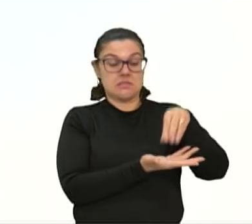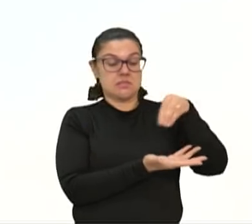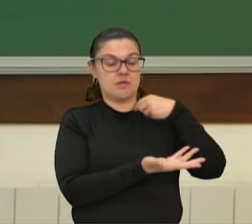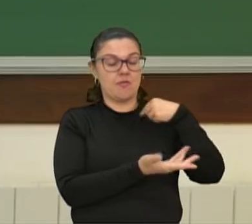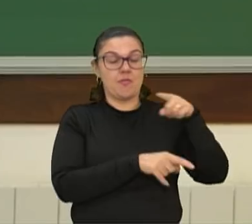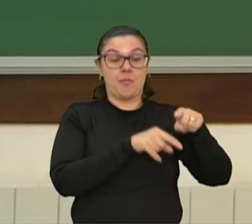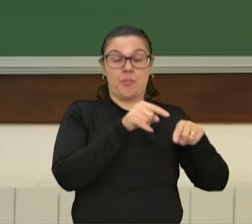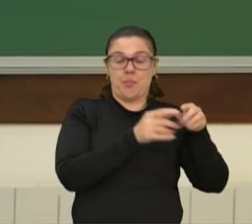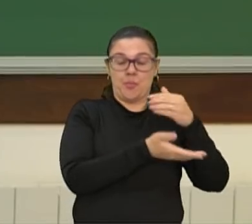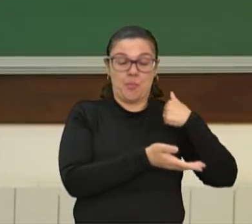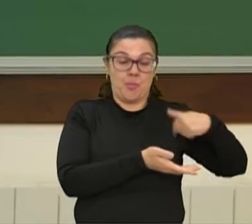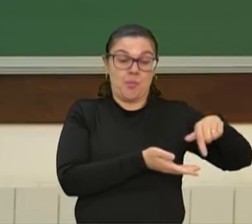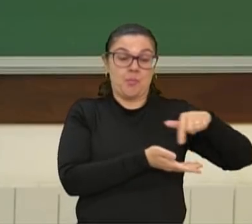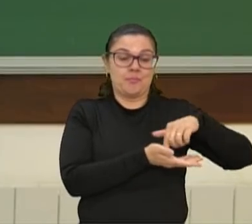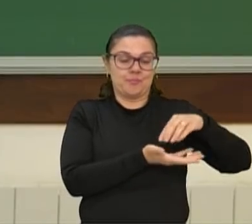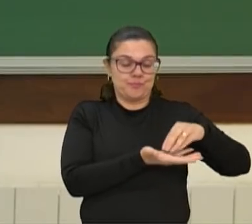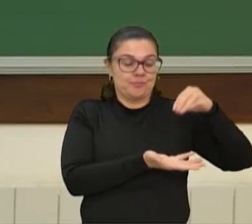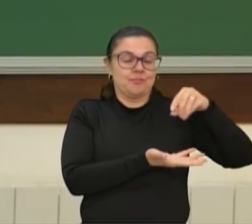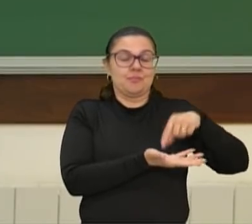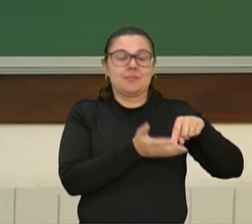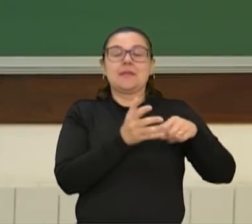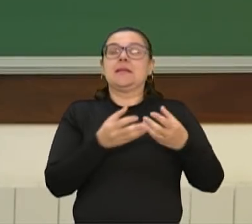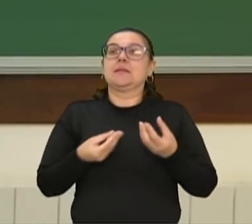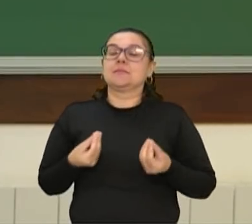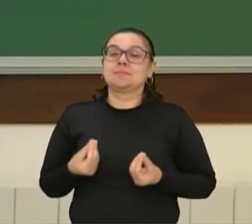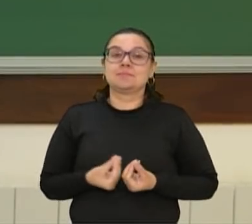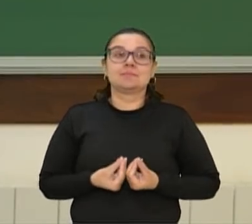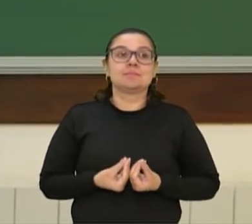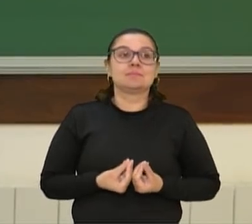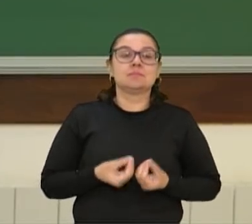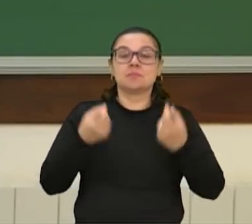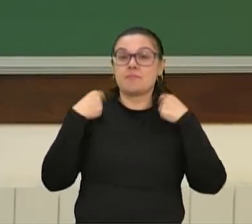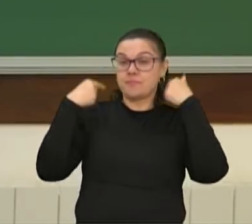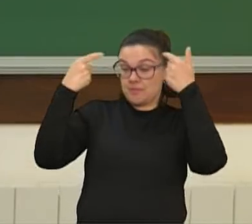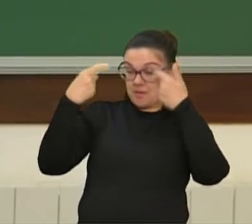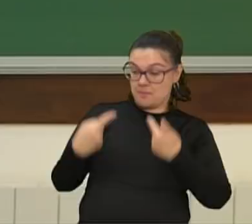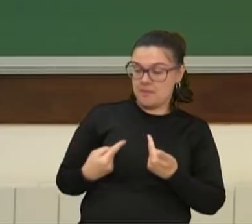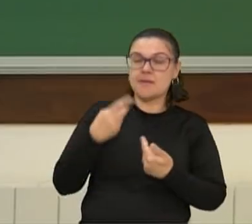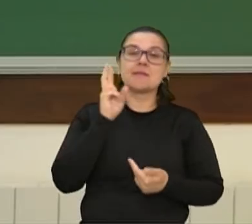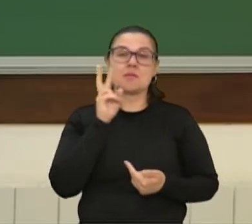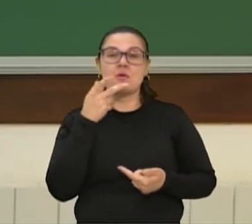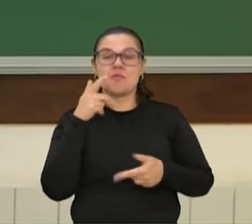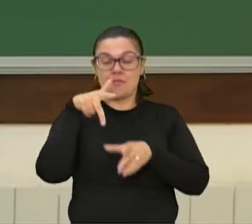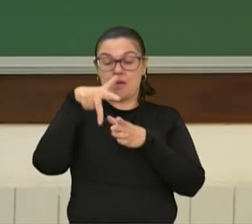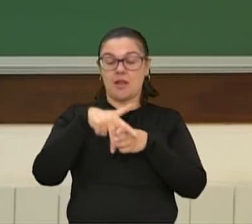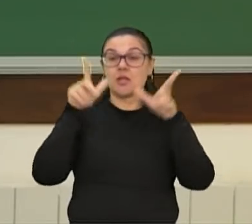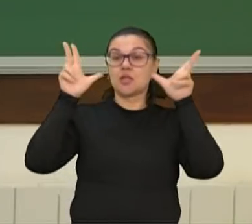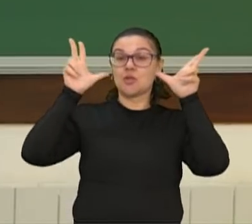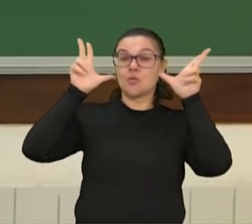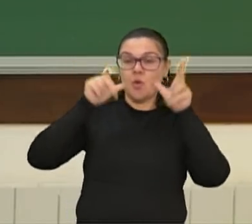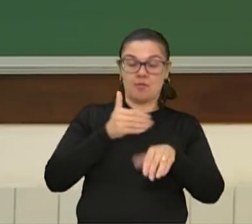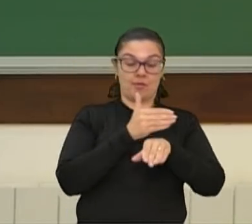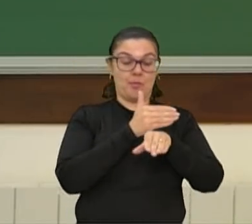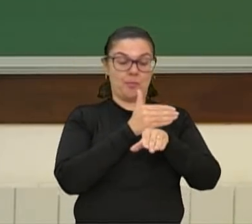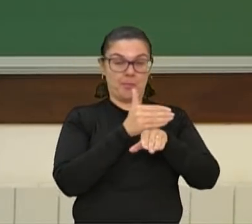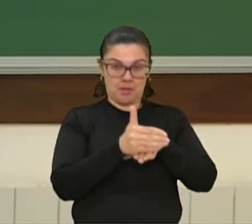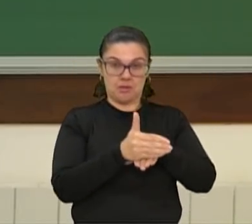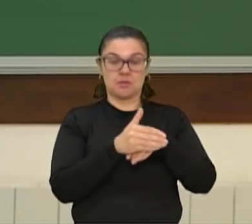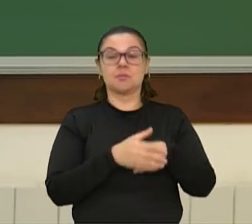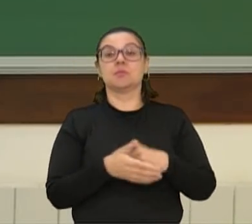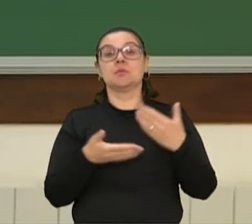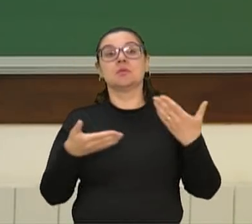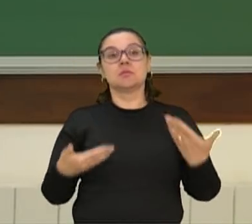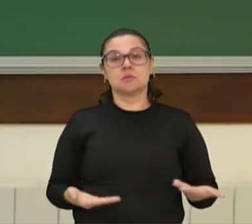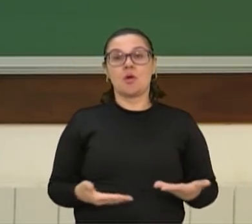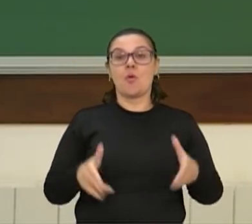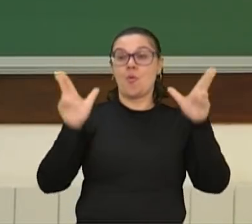substâncias e as aparências aí, que eu falei do cavalo branco. O cavalo,